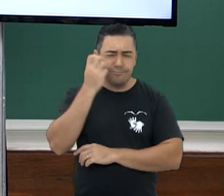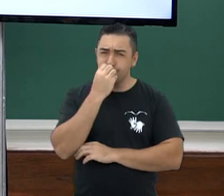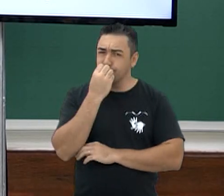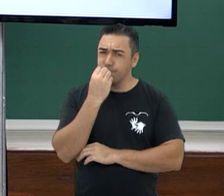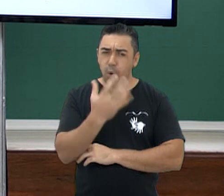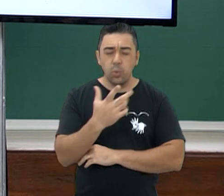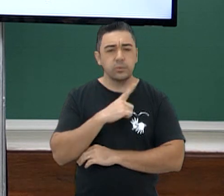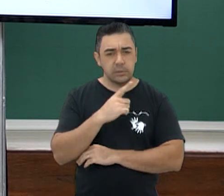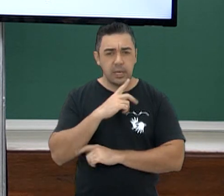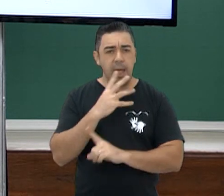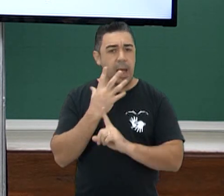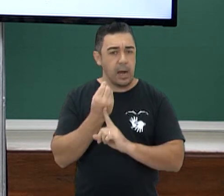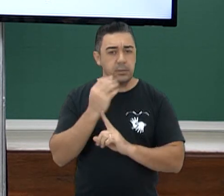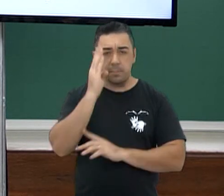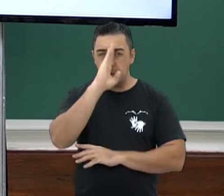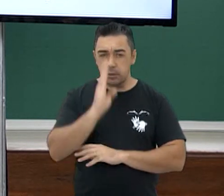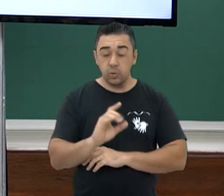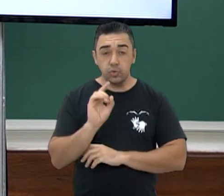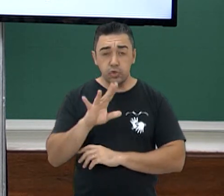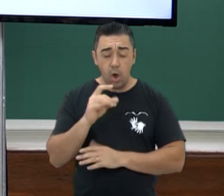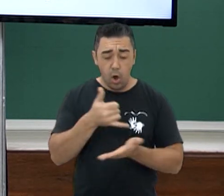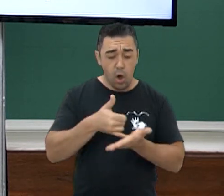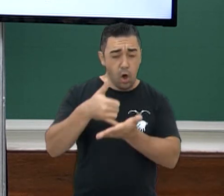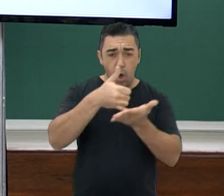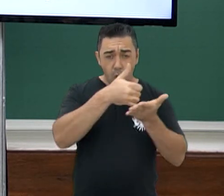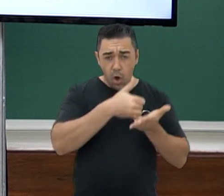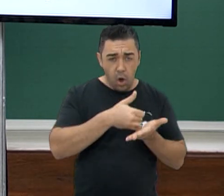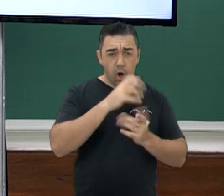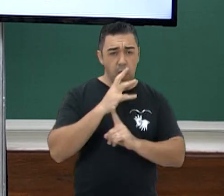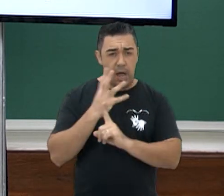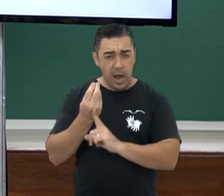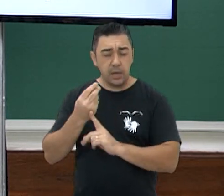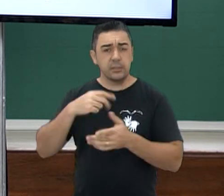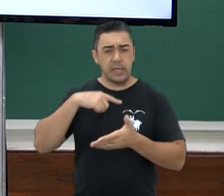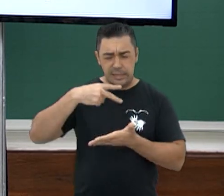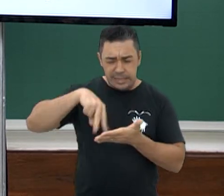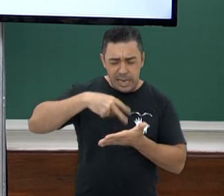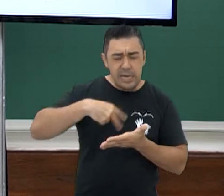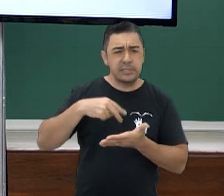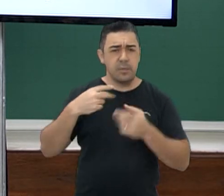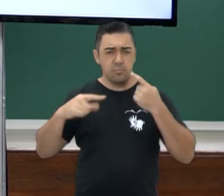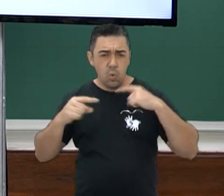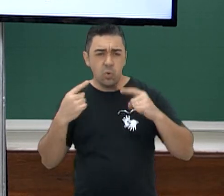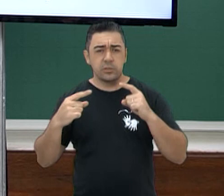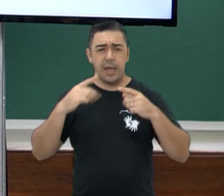brasileira, não só de artes visuais, como dança, música, teatro.